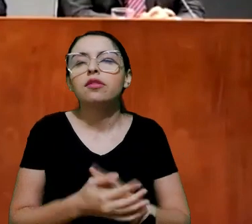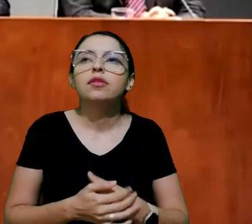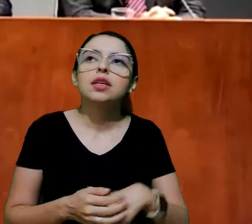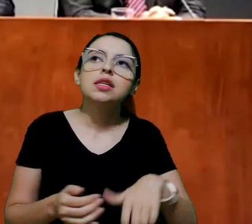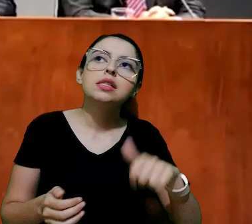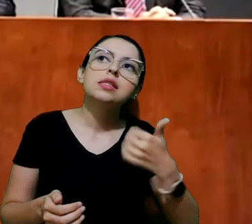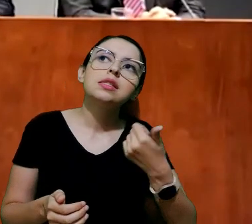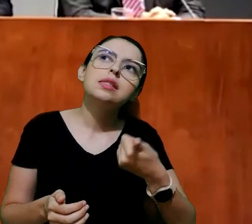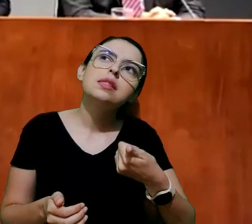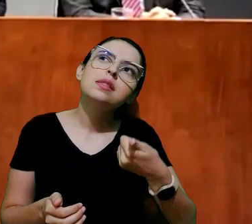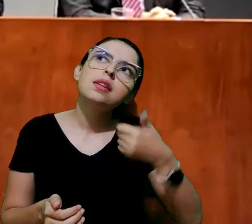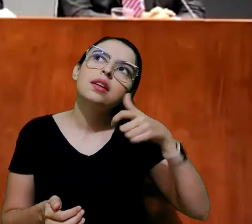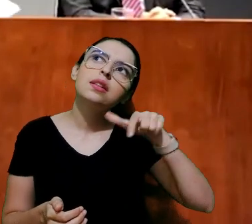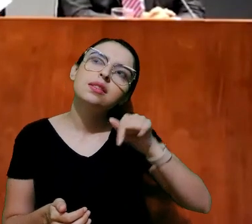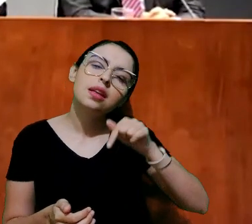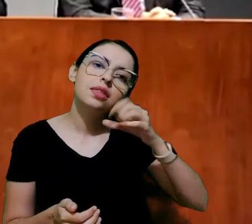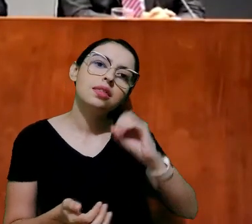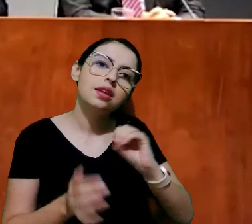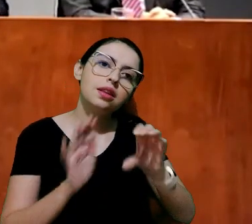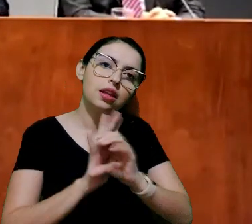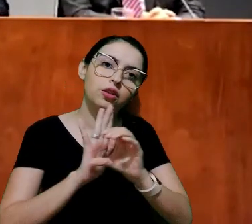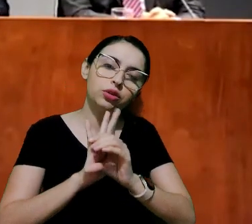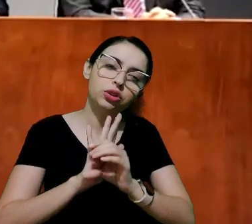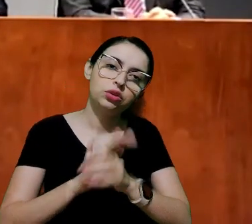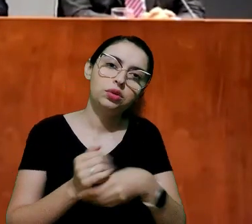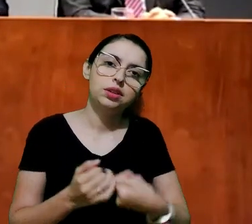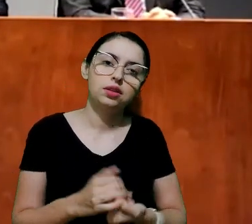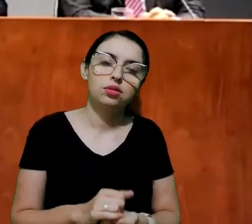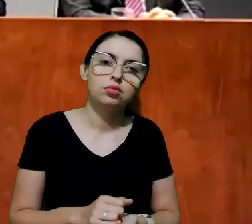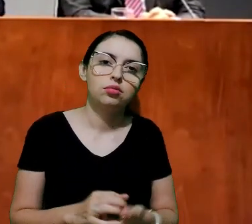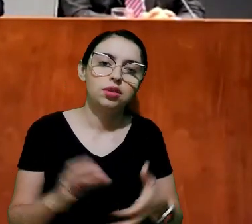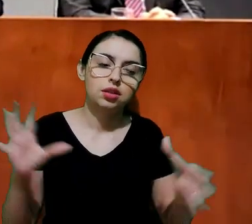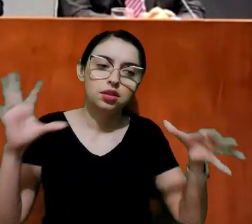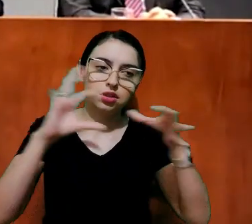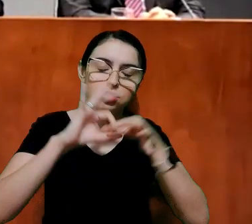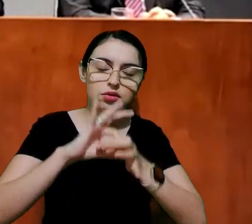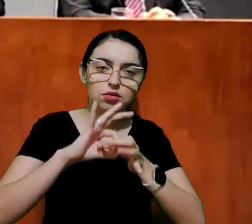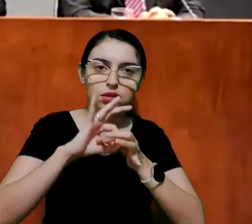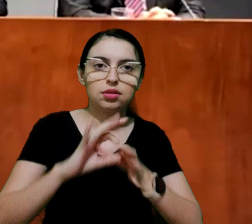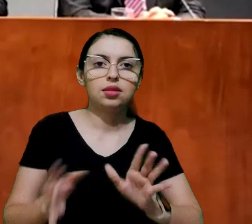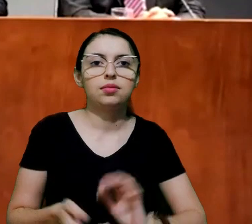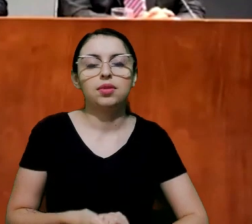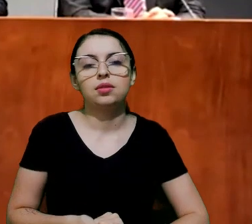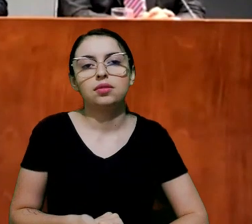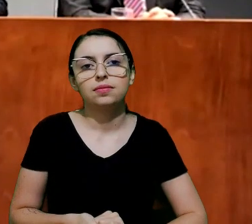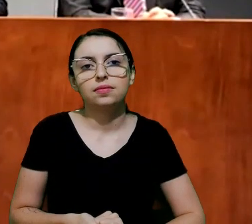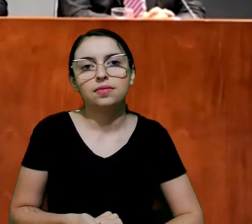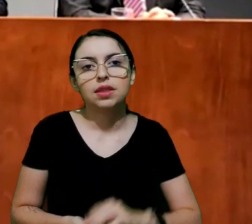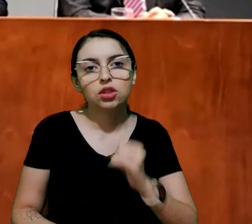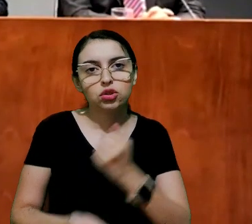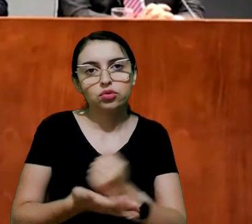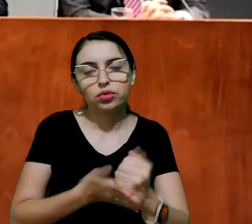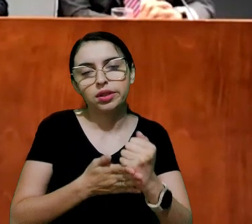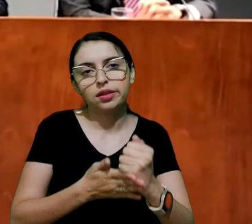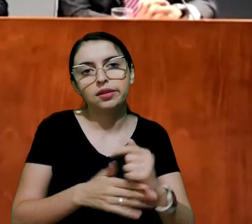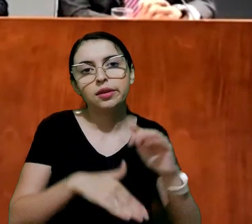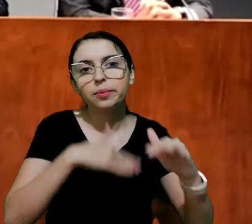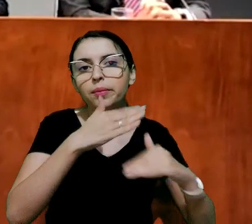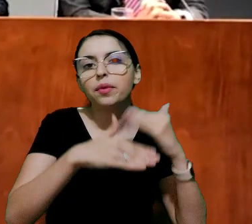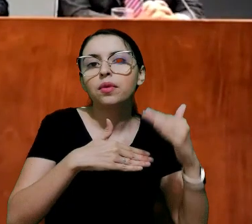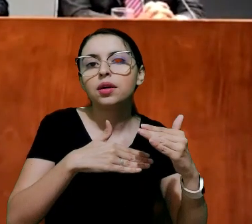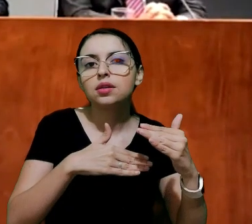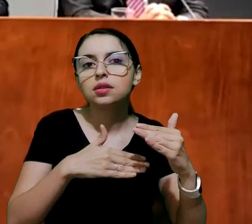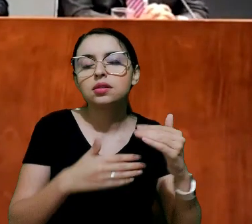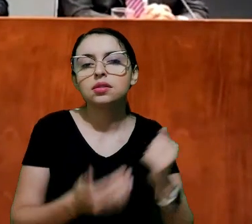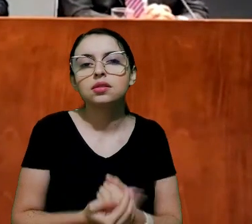que é um direito constitucional, a livre iniciativa, 170 da Constituição, então ele estaria restringindo a liberdade